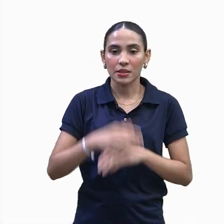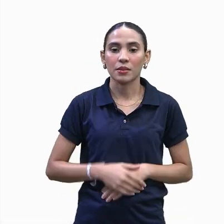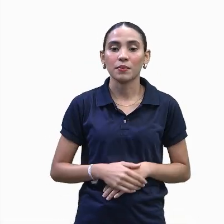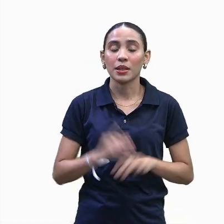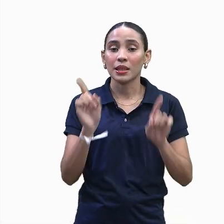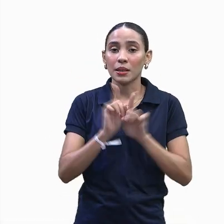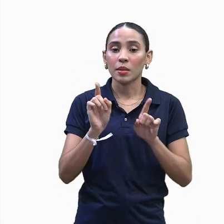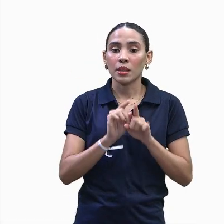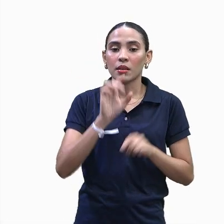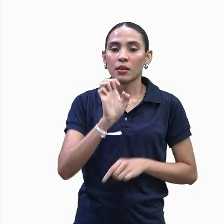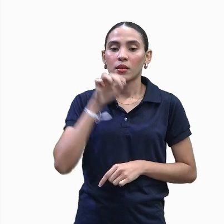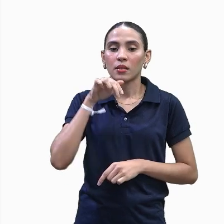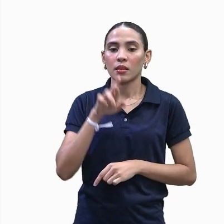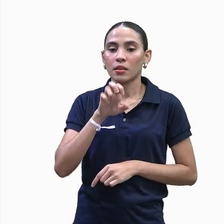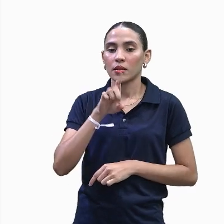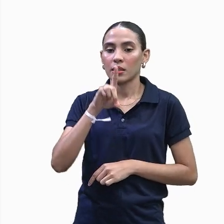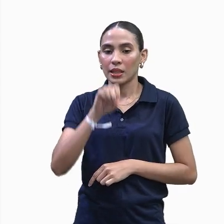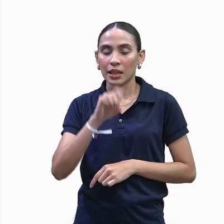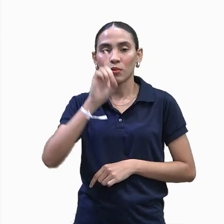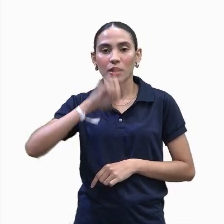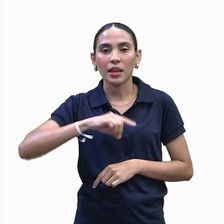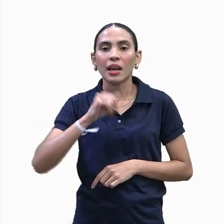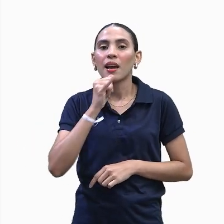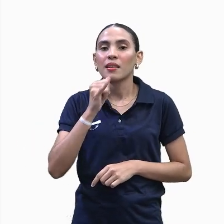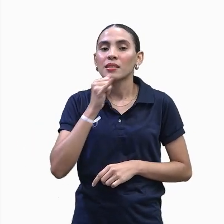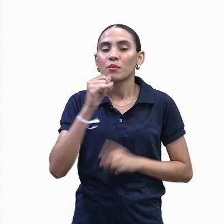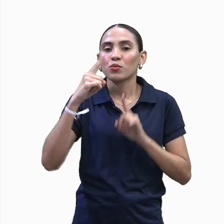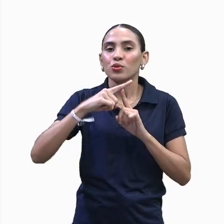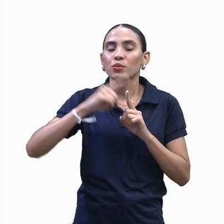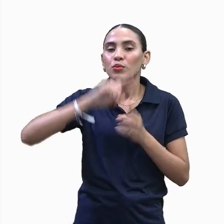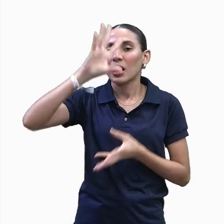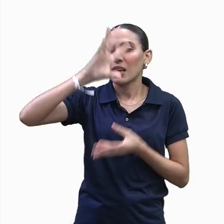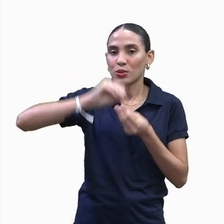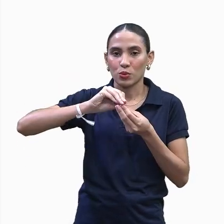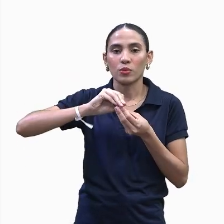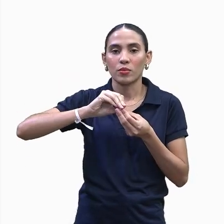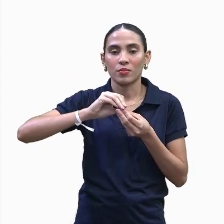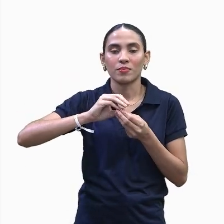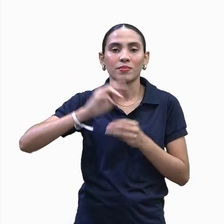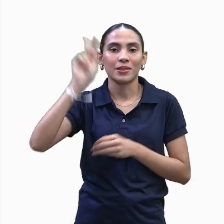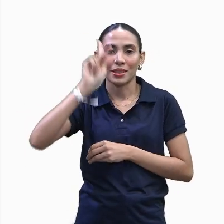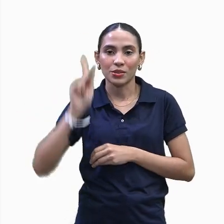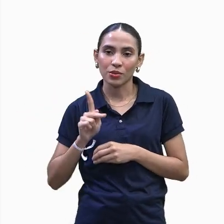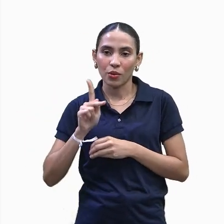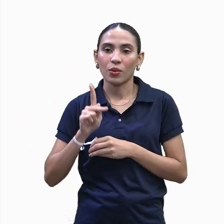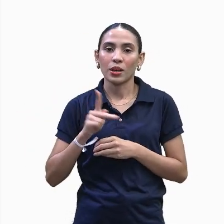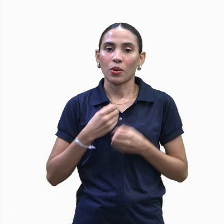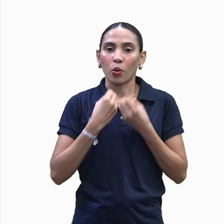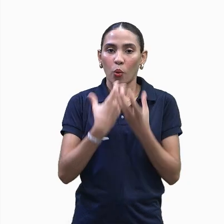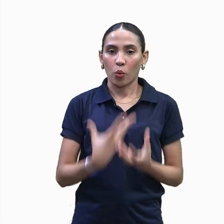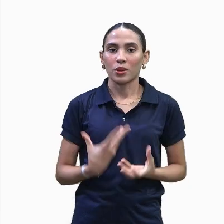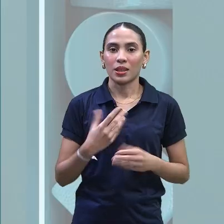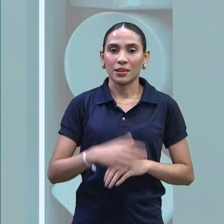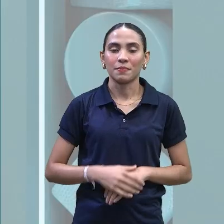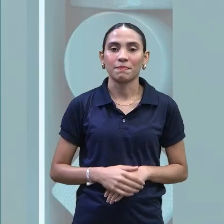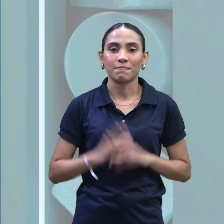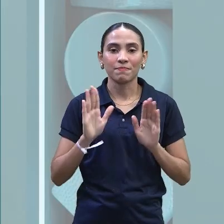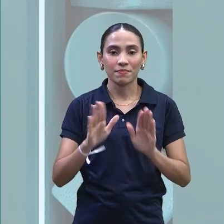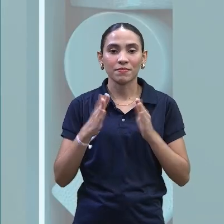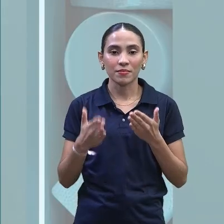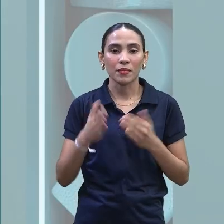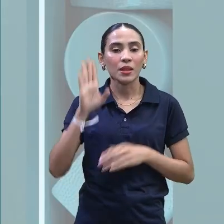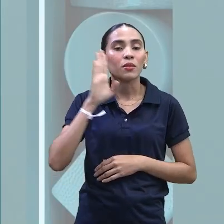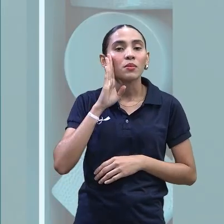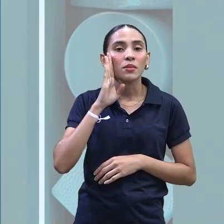e o enredo, que é uma espécie de resumo, né, da história que está sendo contada. Então, esses são